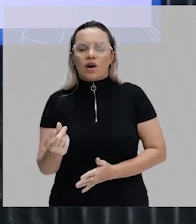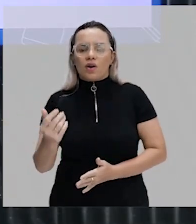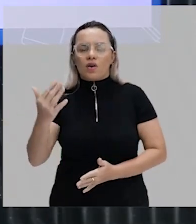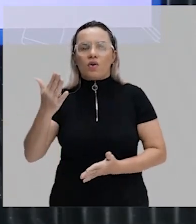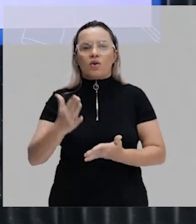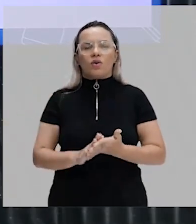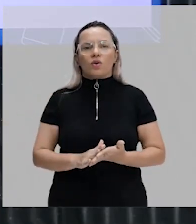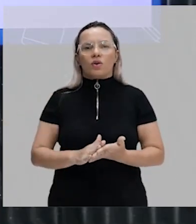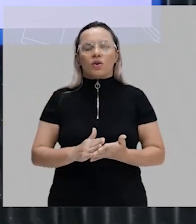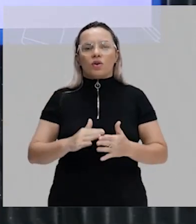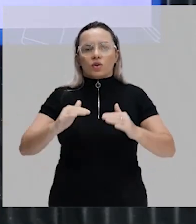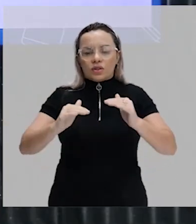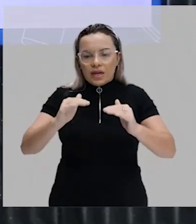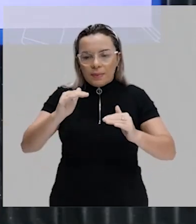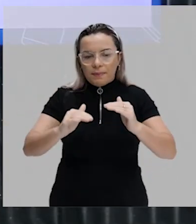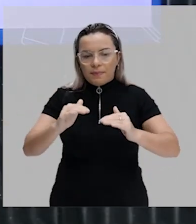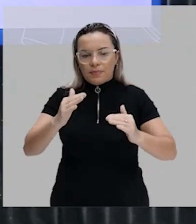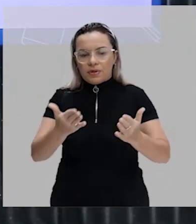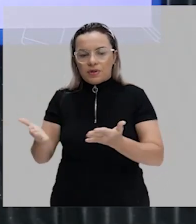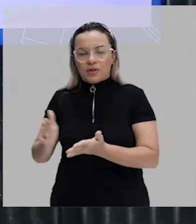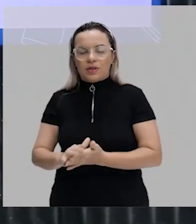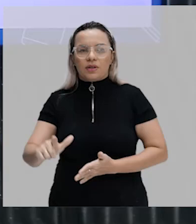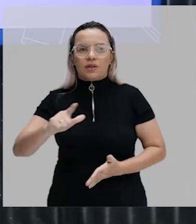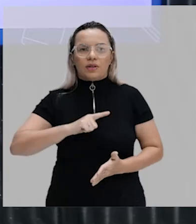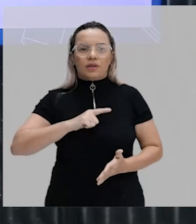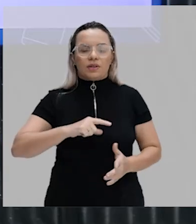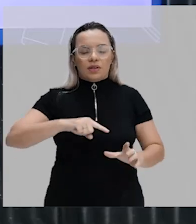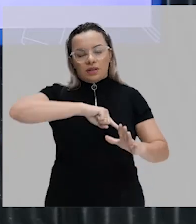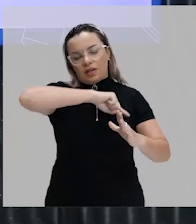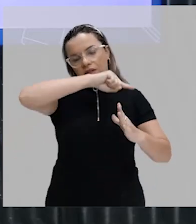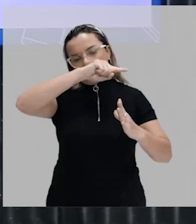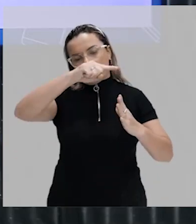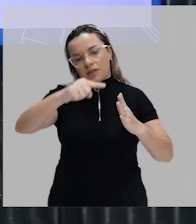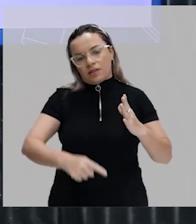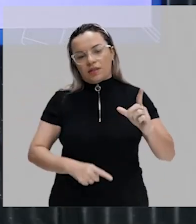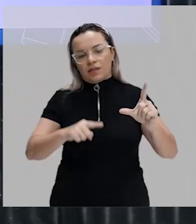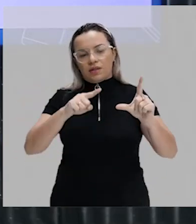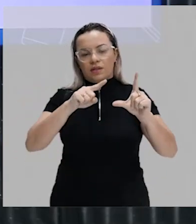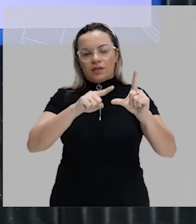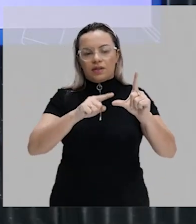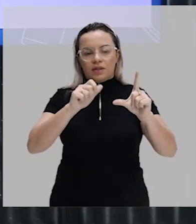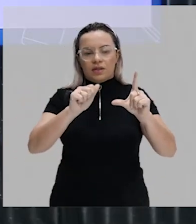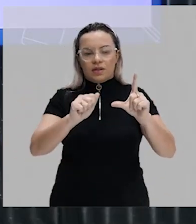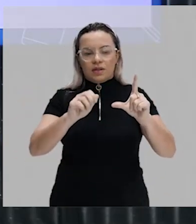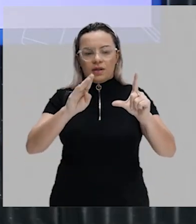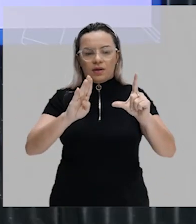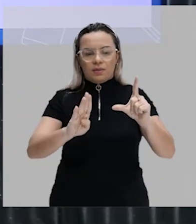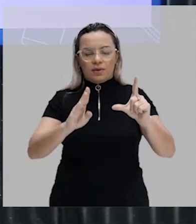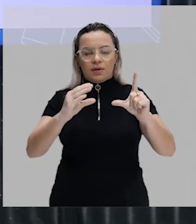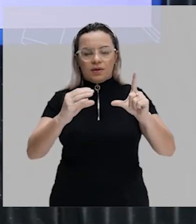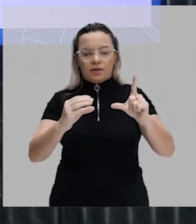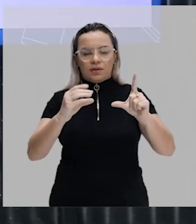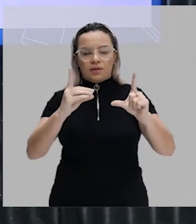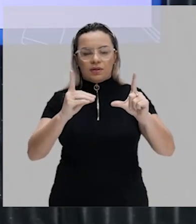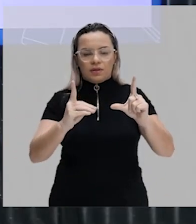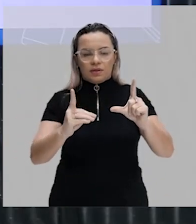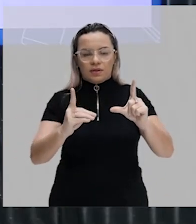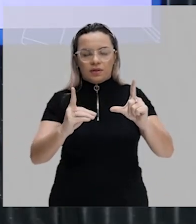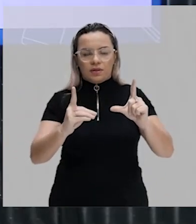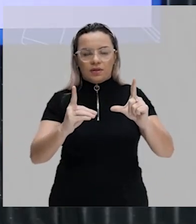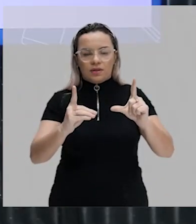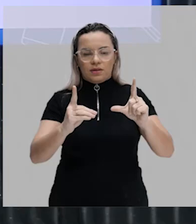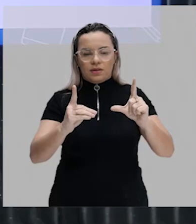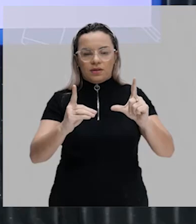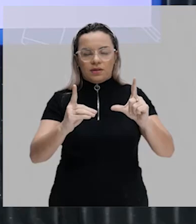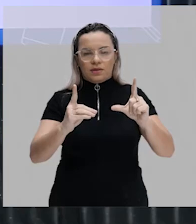Aí nós temos aqui, ó, as opções, no caso, 5, 11, 33, 23 ou melhor, desculpa,